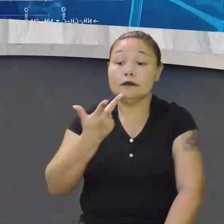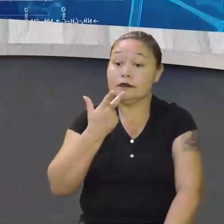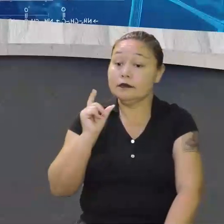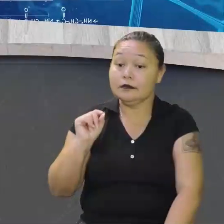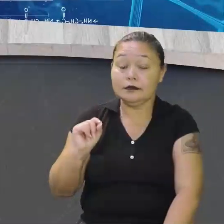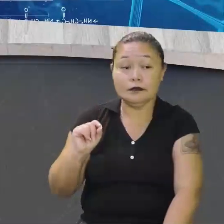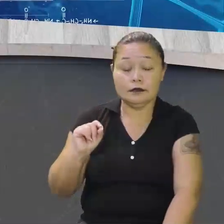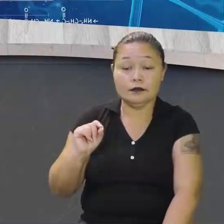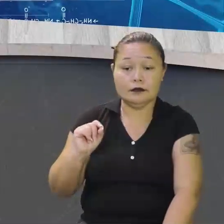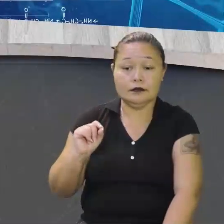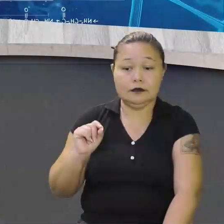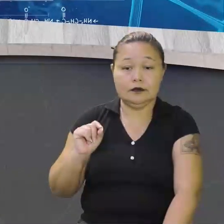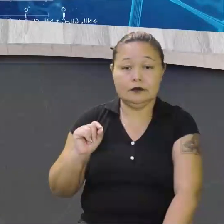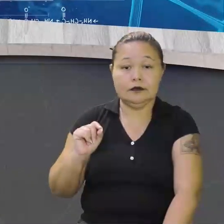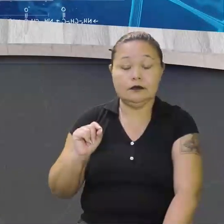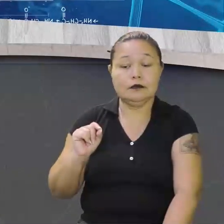seguinte,